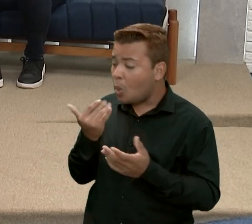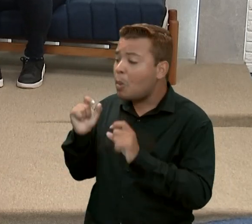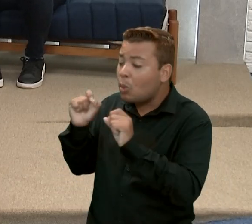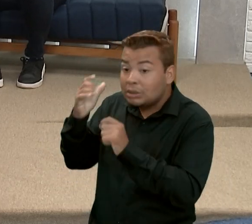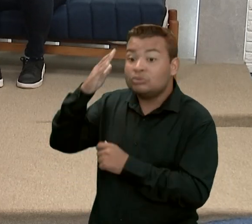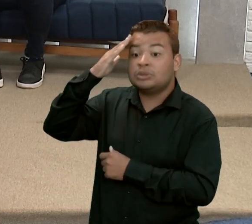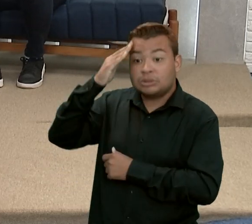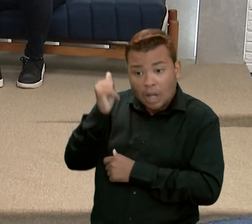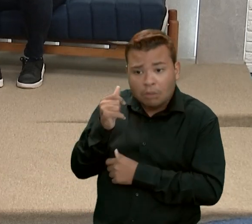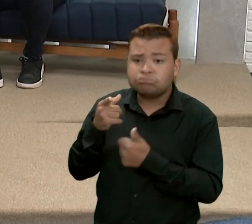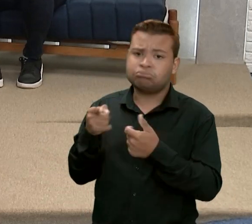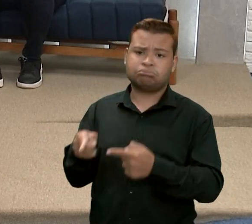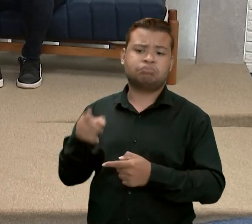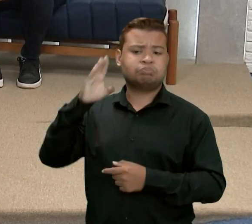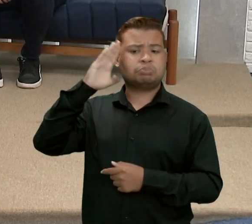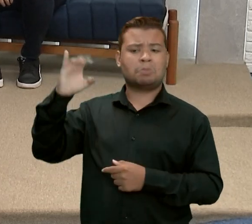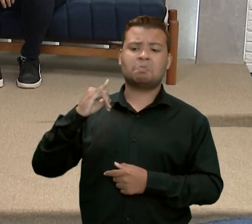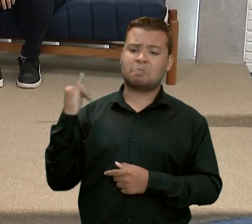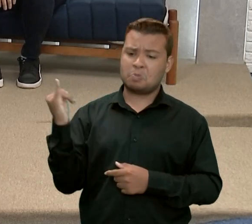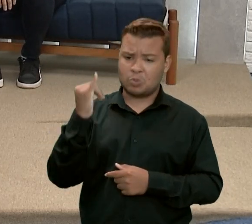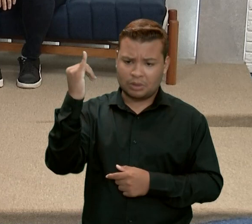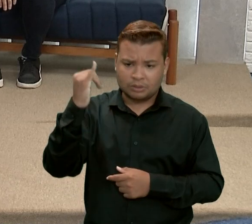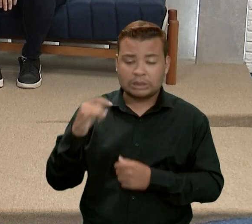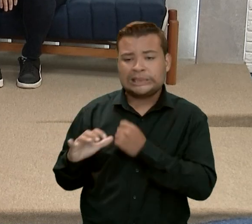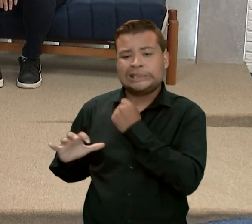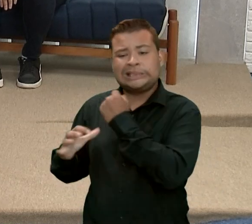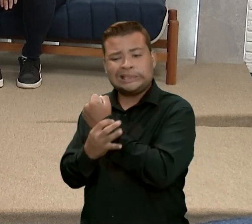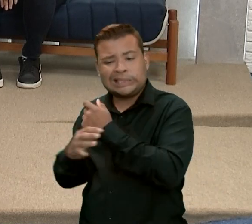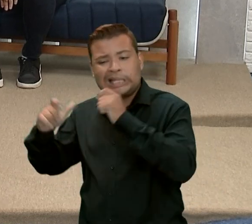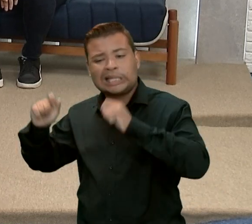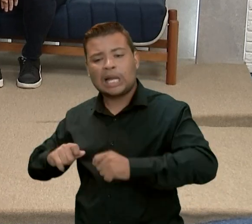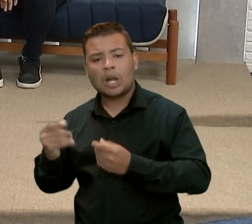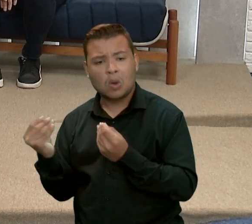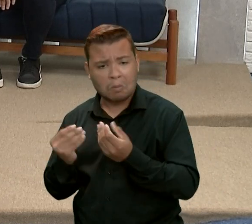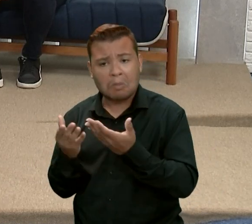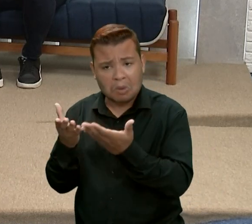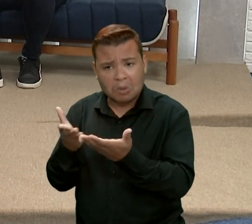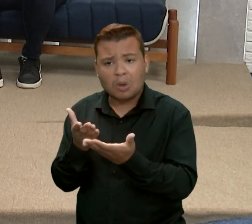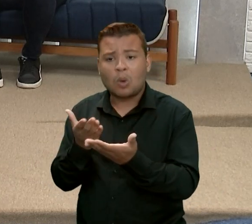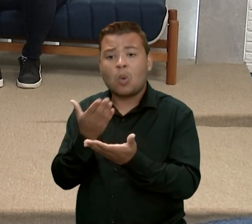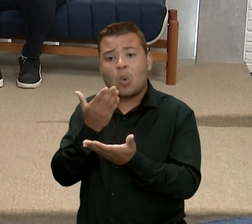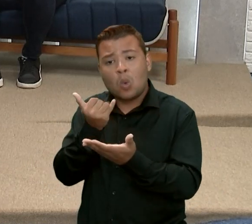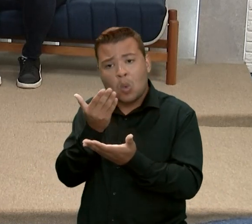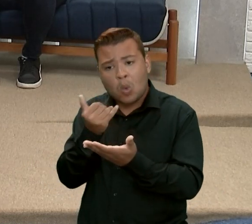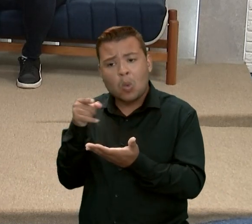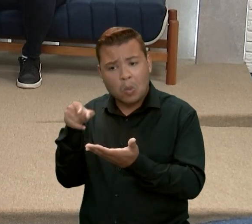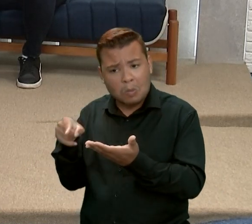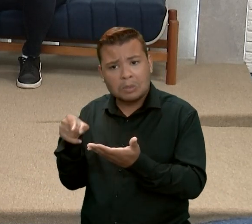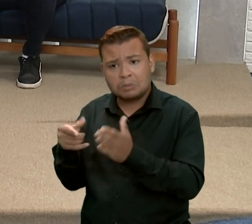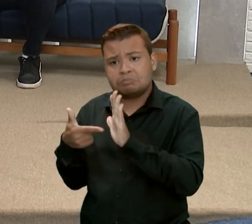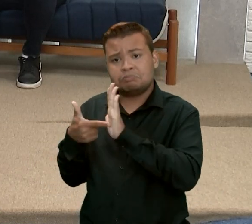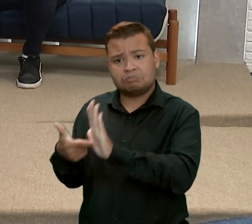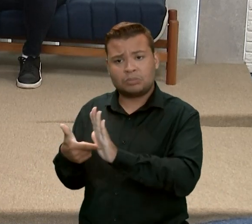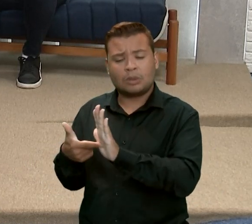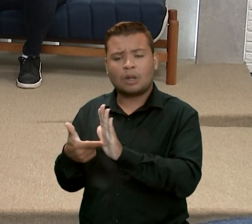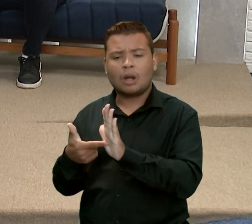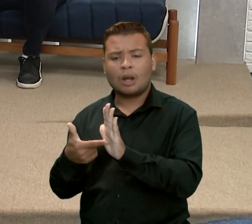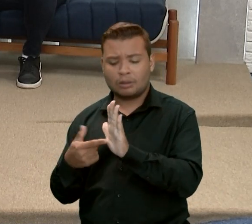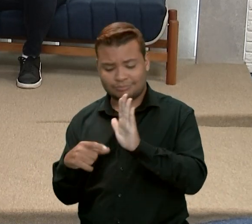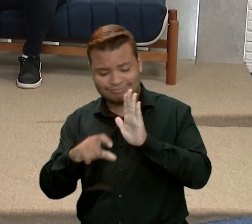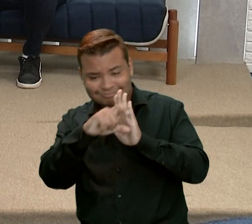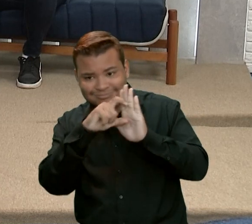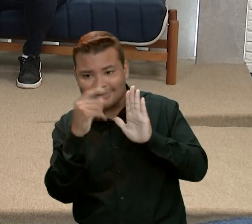importante. E essa segurança pode ser passada por meio dos alimentos, como a gente estava falando, pelas